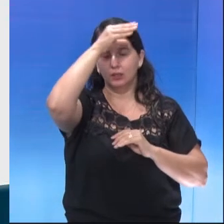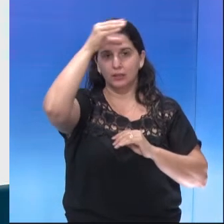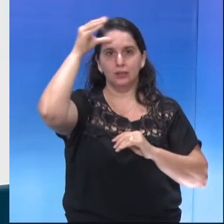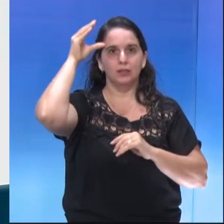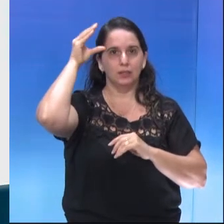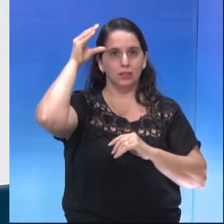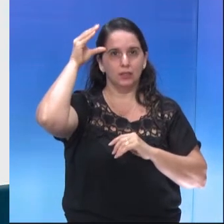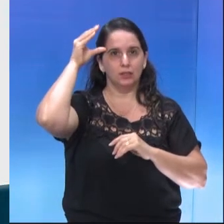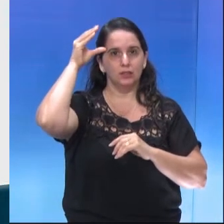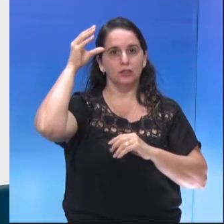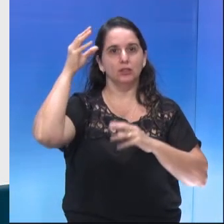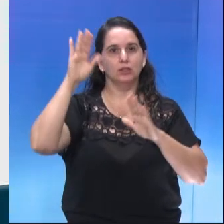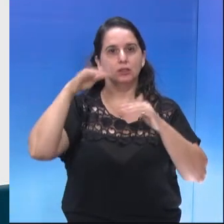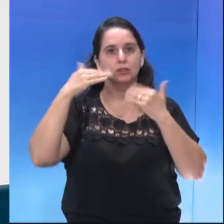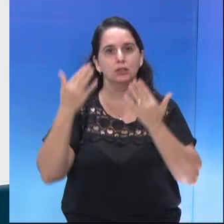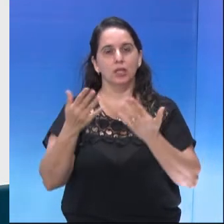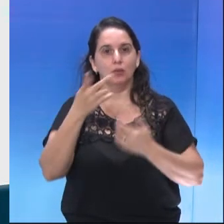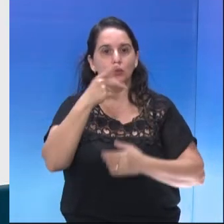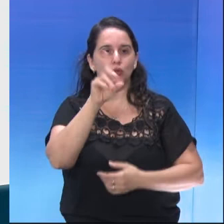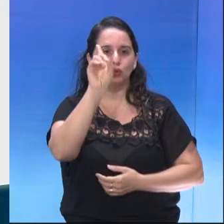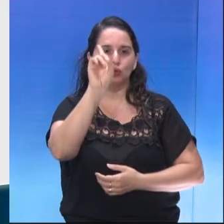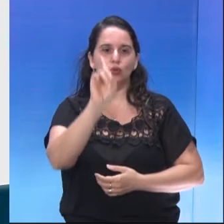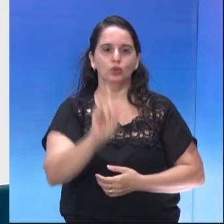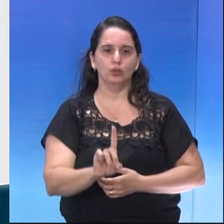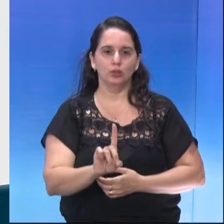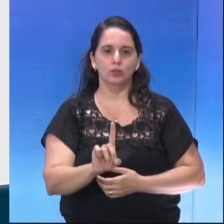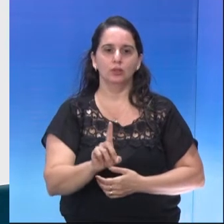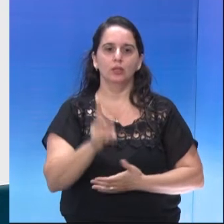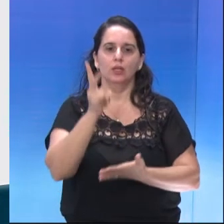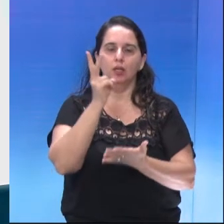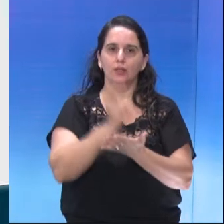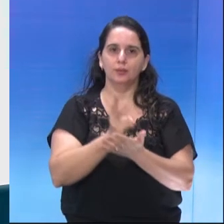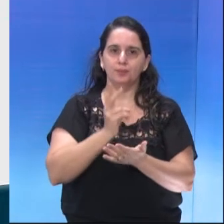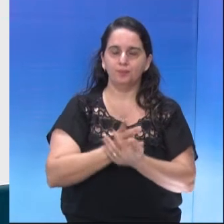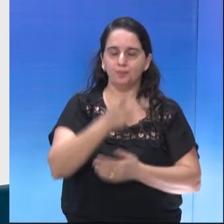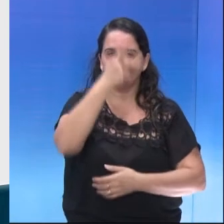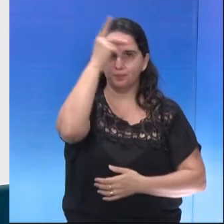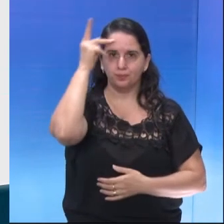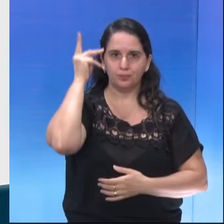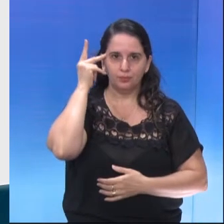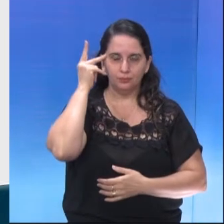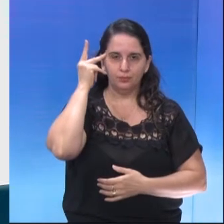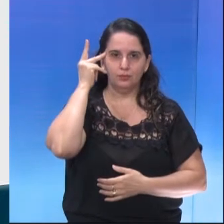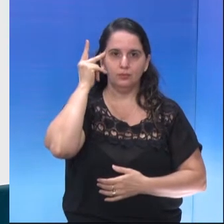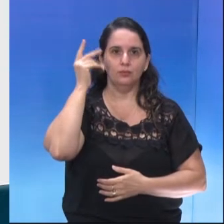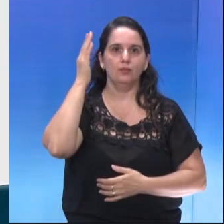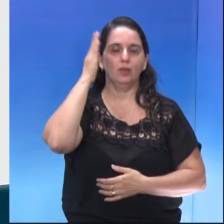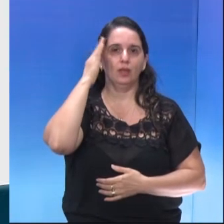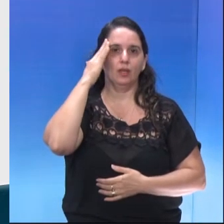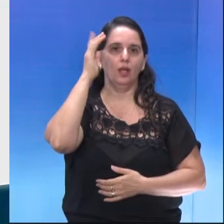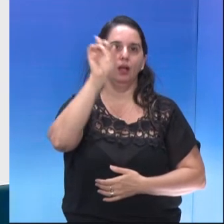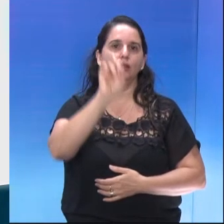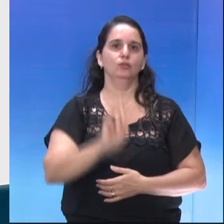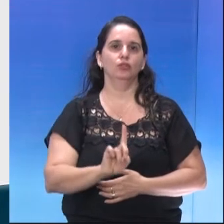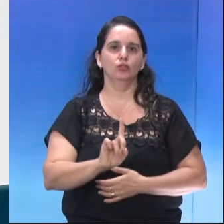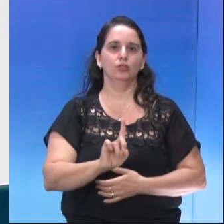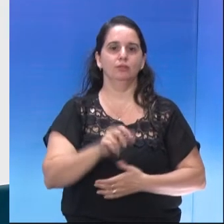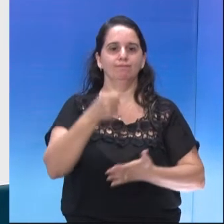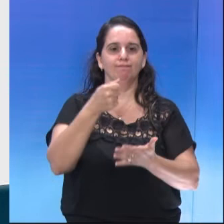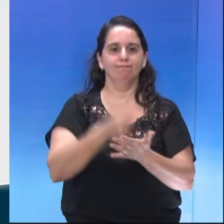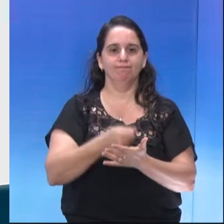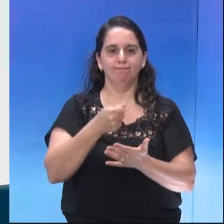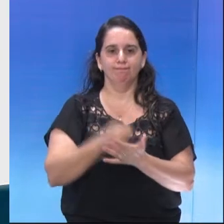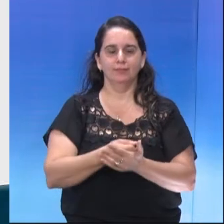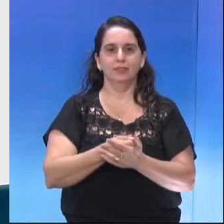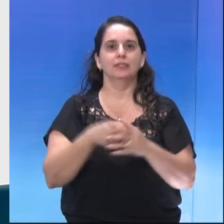exatamente quais são os seus direitos. Esse mesmo cidadão que sabe quais são os seus direitos, ele é obrigado a